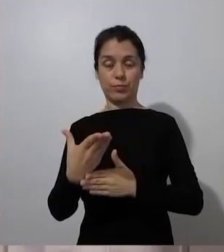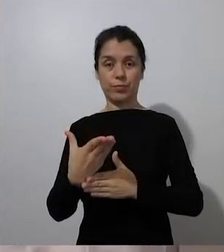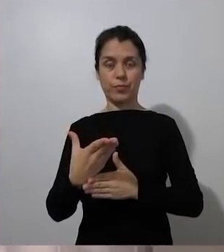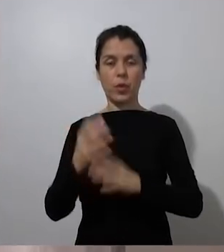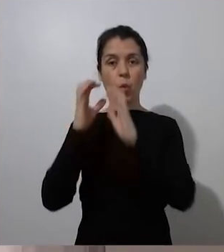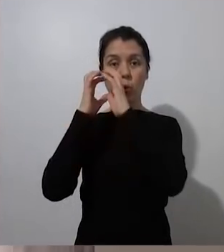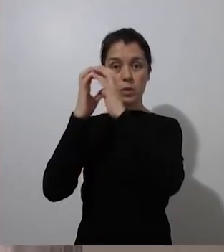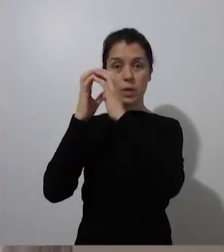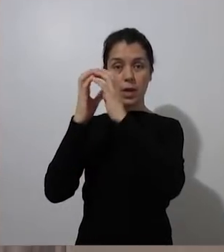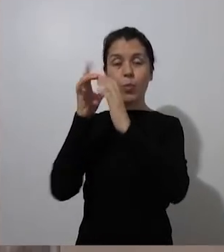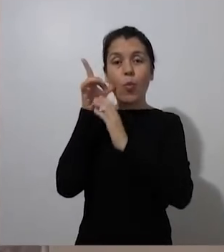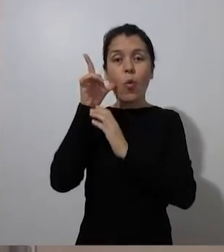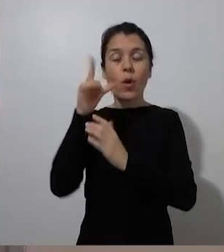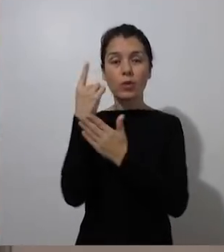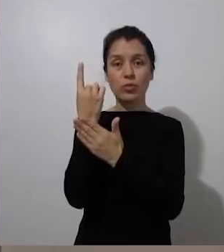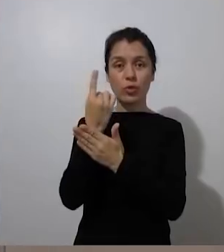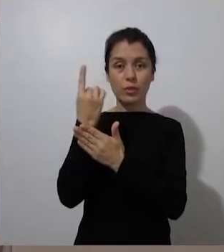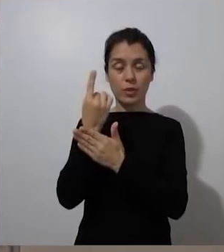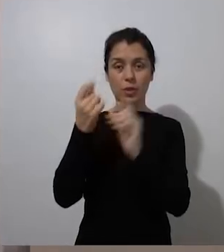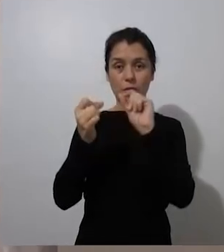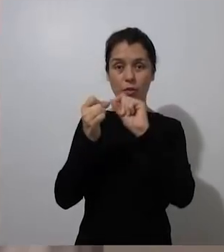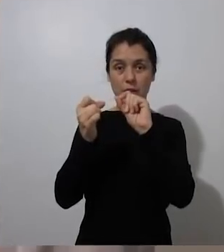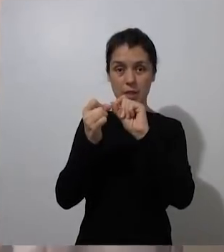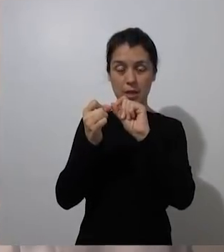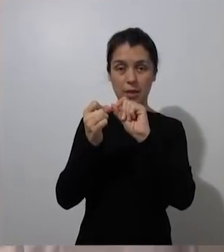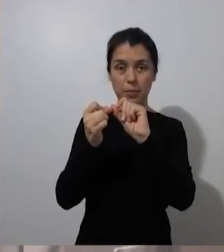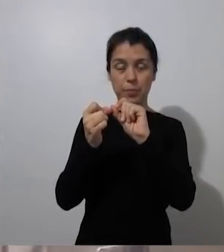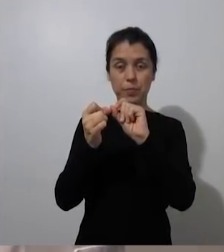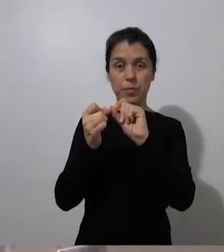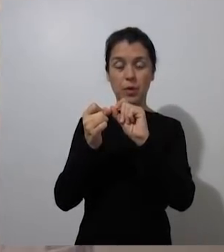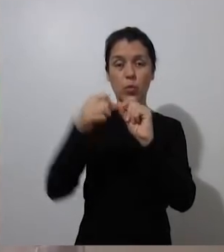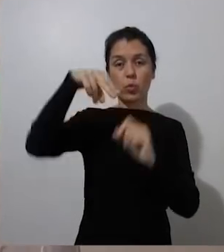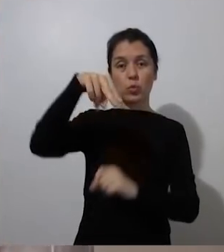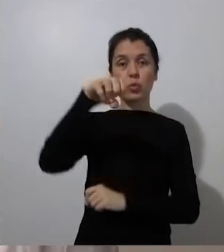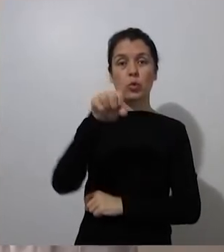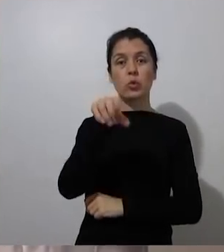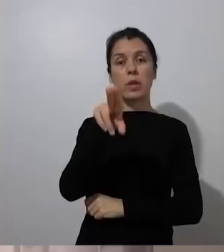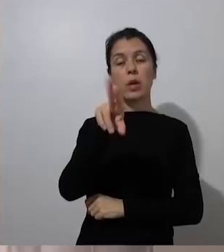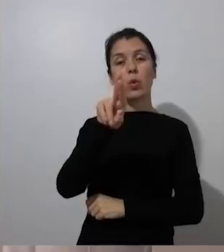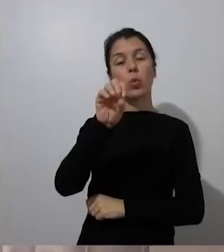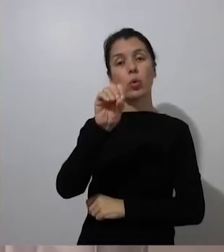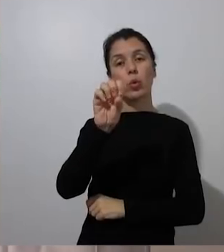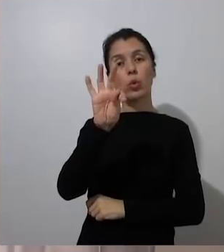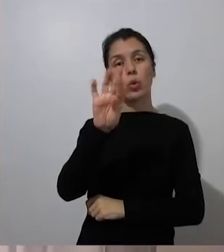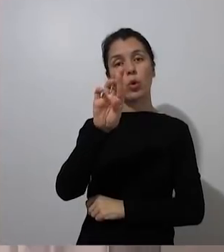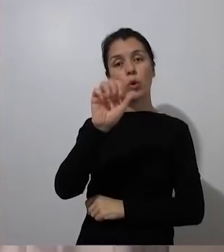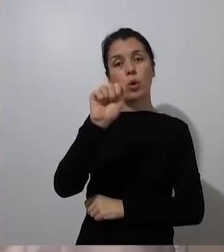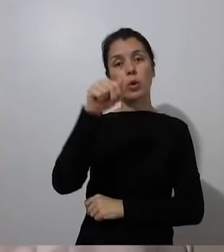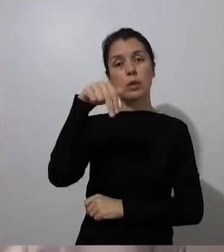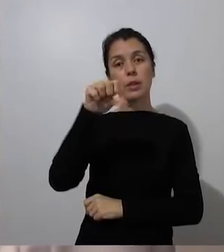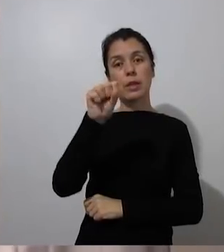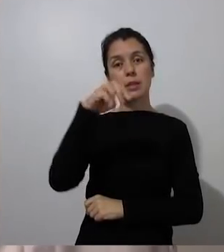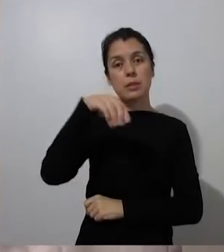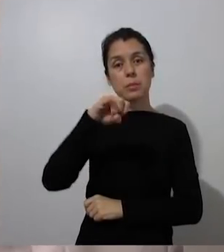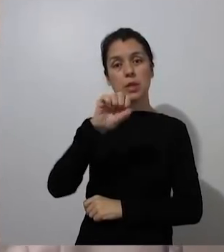às vezes o cérebro não consegue produzir eficazmente esses neurotransmissores, a